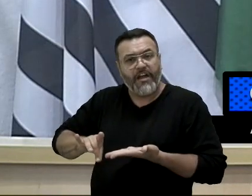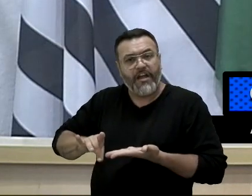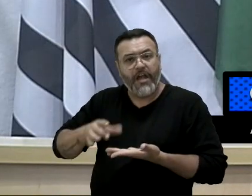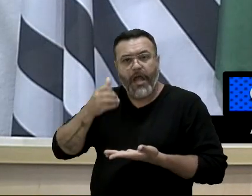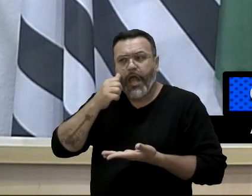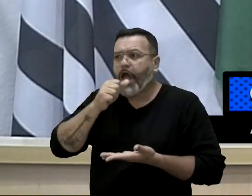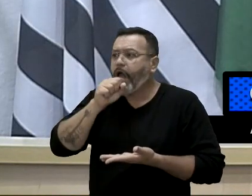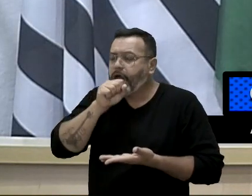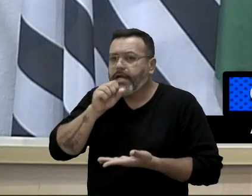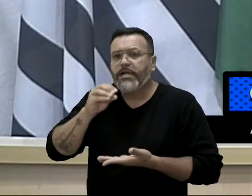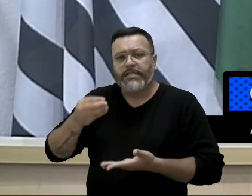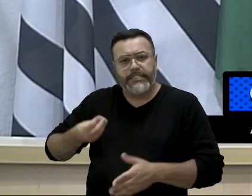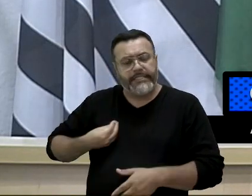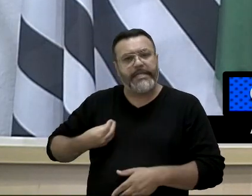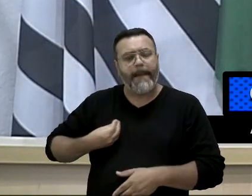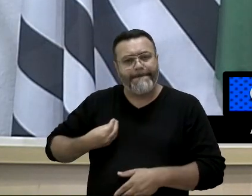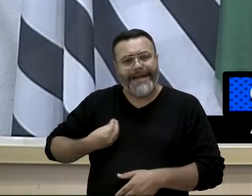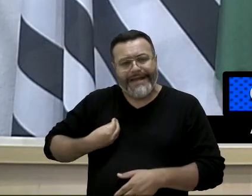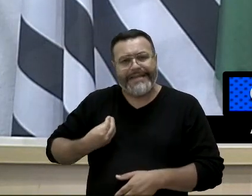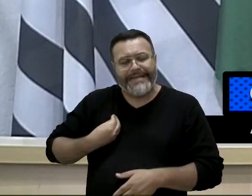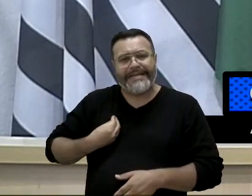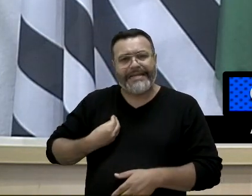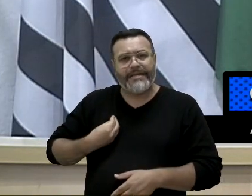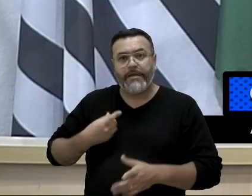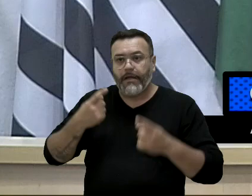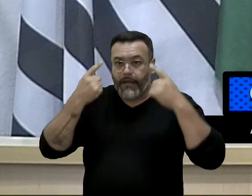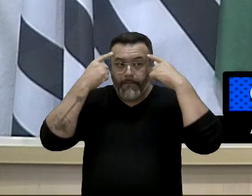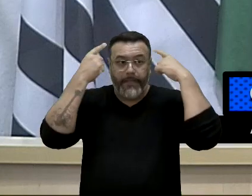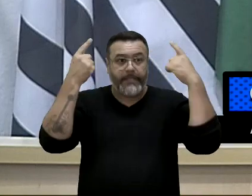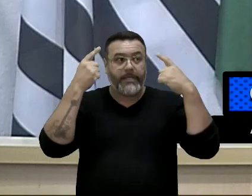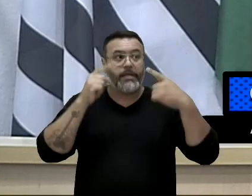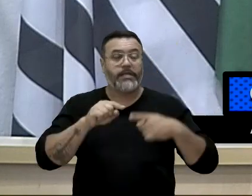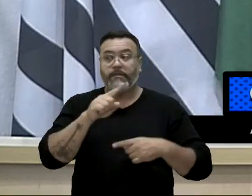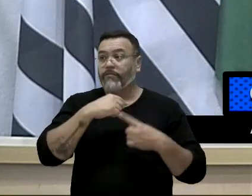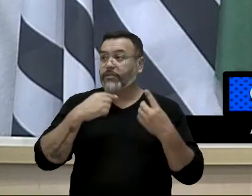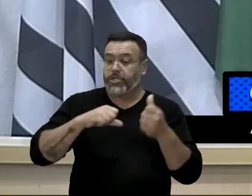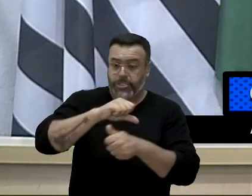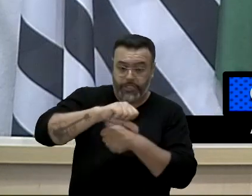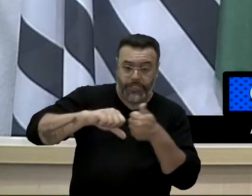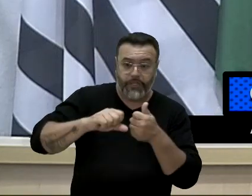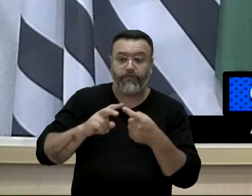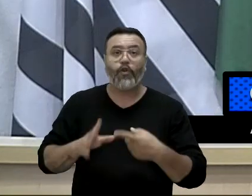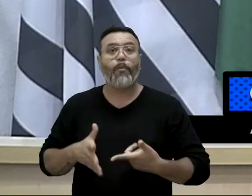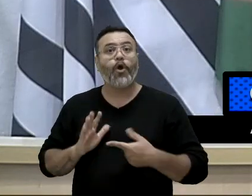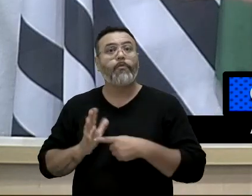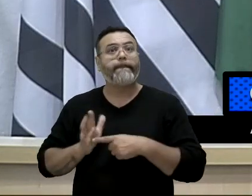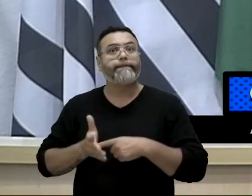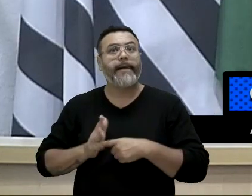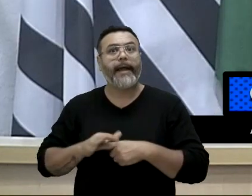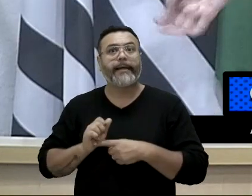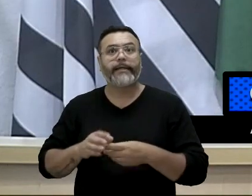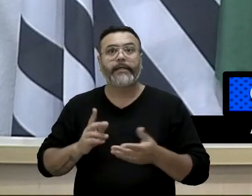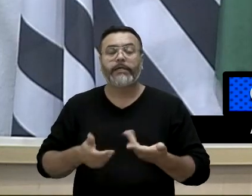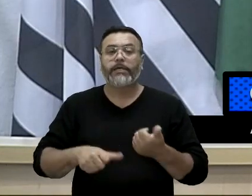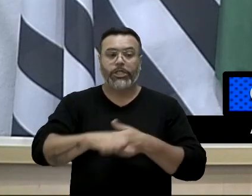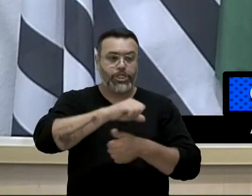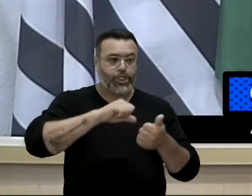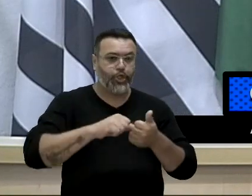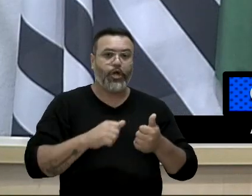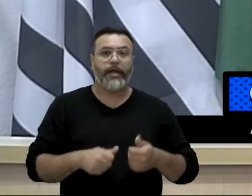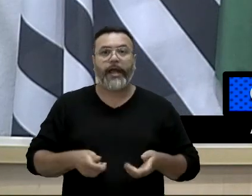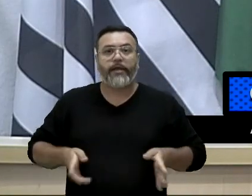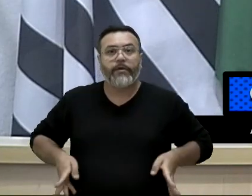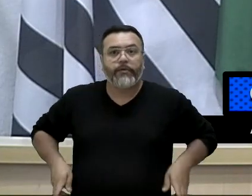Chocante é você pensar que você virou uma máquina de trocar fralda e dar leite. Você fala, não tem humano